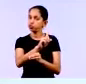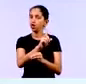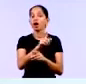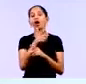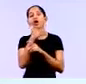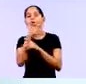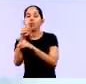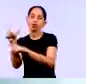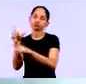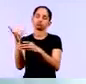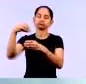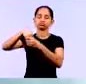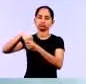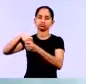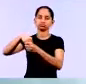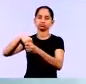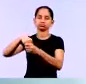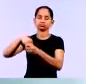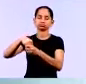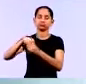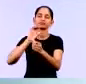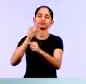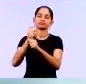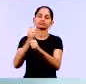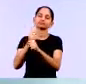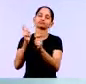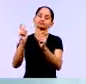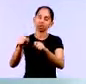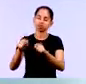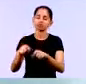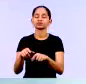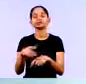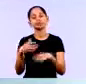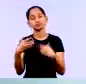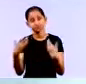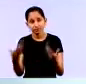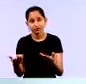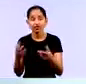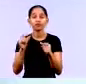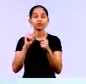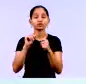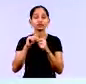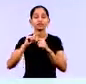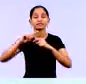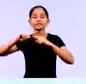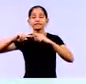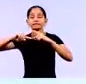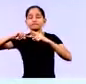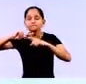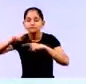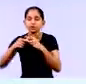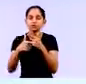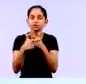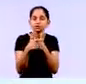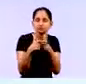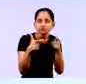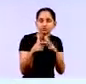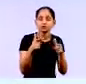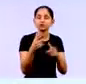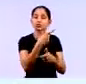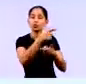não for um desses dois, entra para o custo indireto. E esse custo indireto eu vou ter que ratear entre os